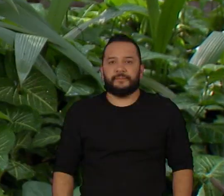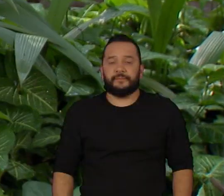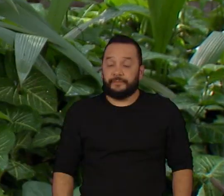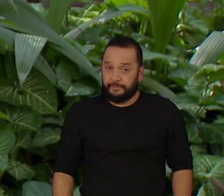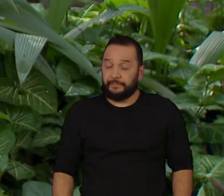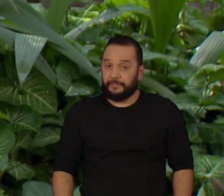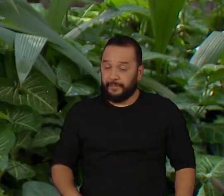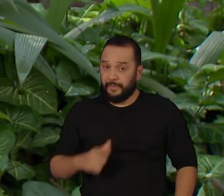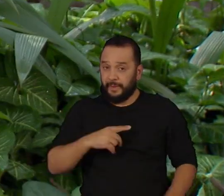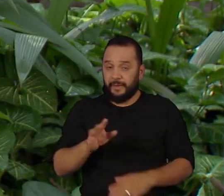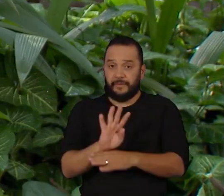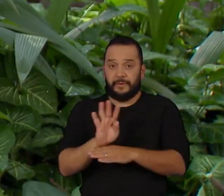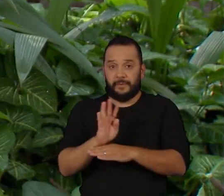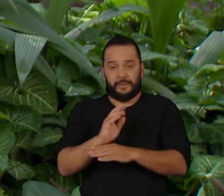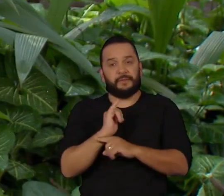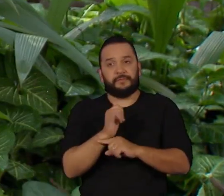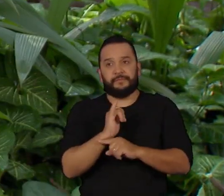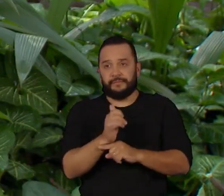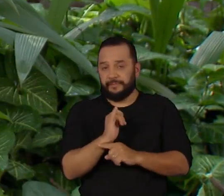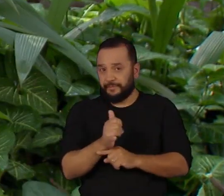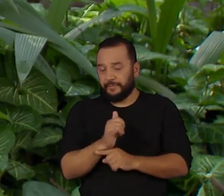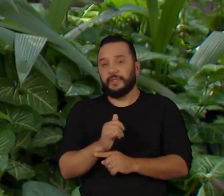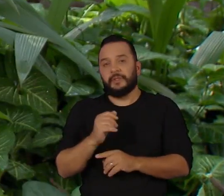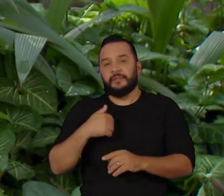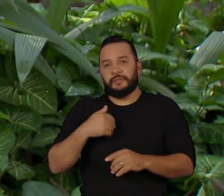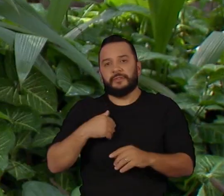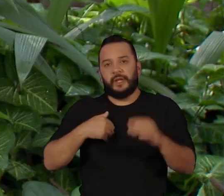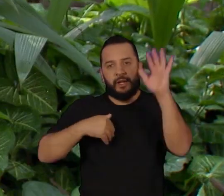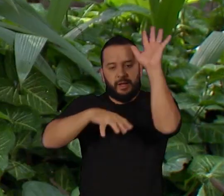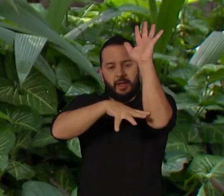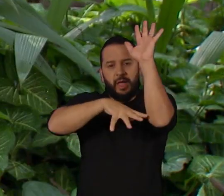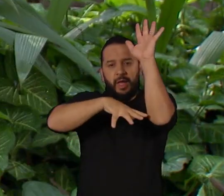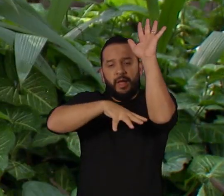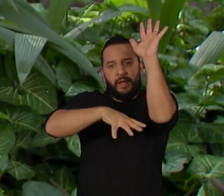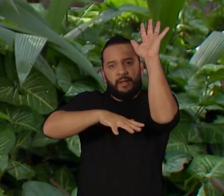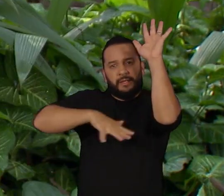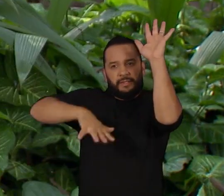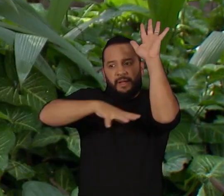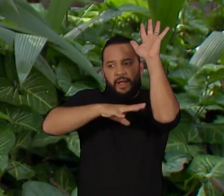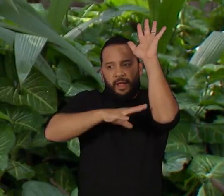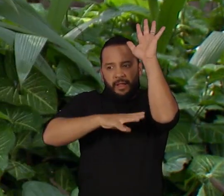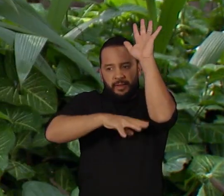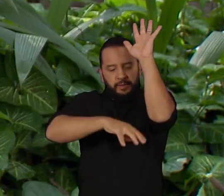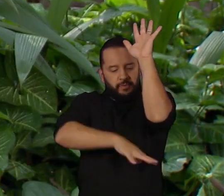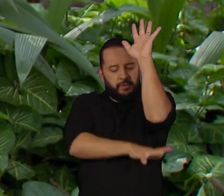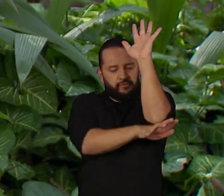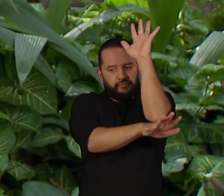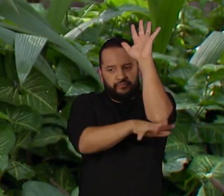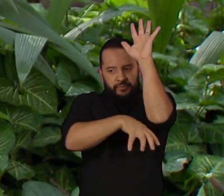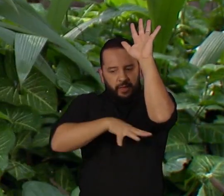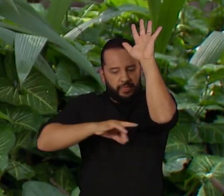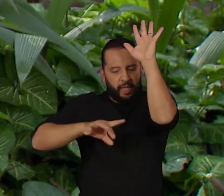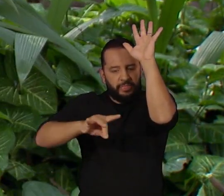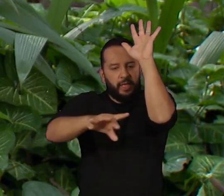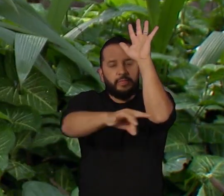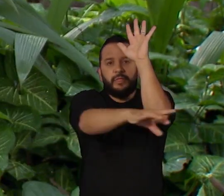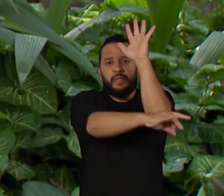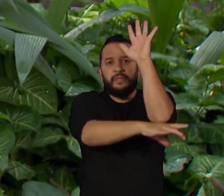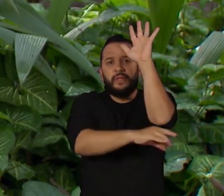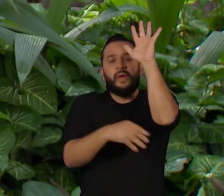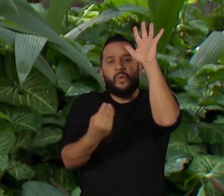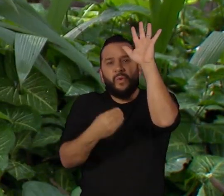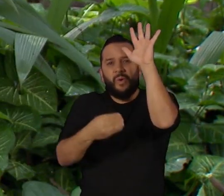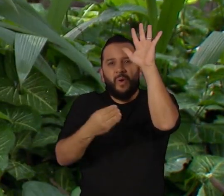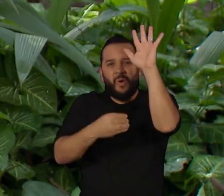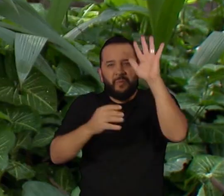O documentário Manguezal, Maretório Feito de Nós, retrata a luta para recuperar o mangue na Amazônia e colocar